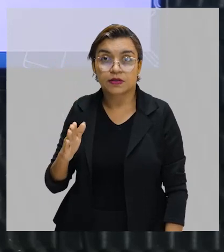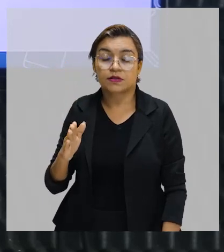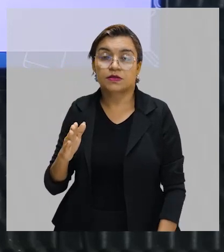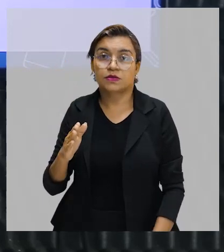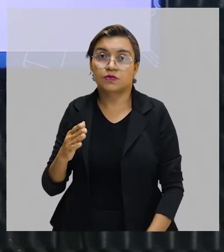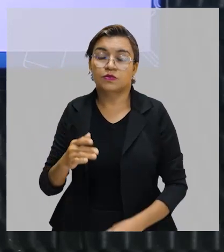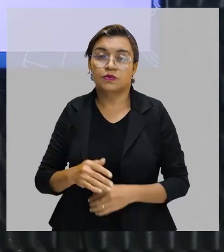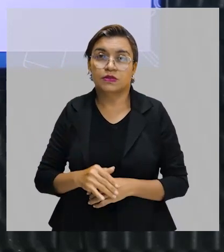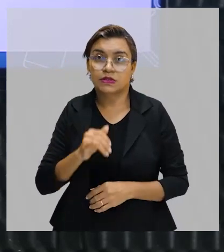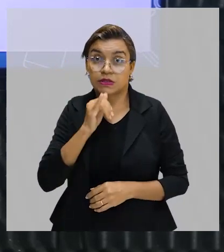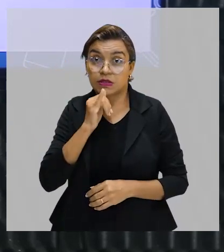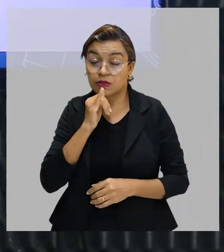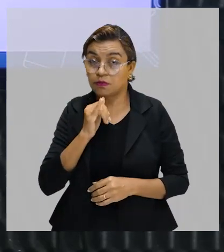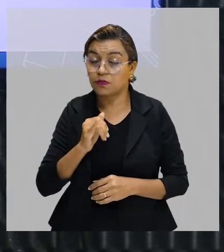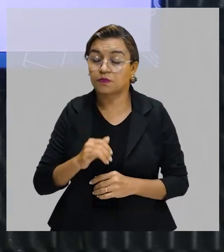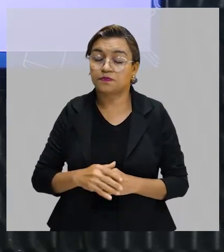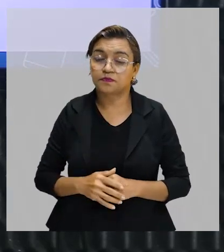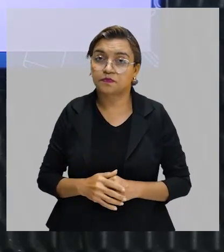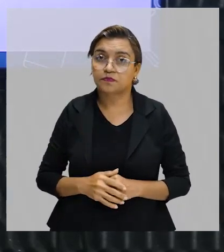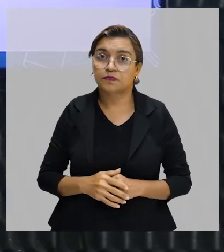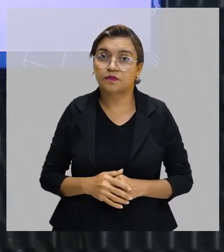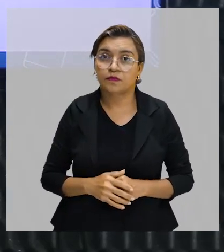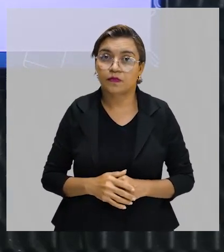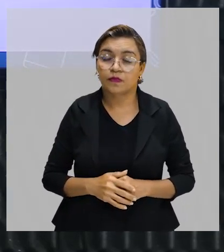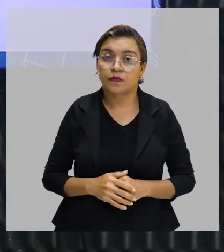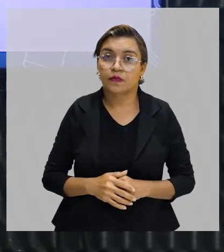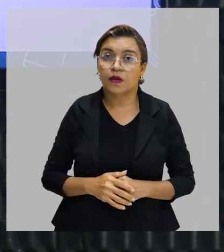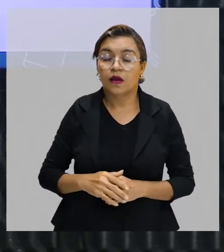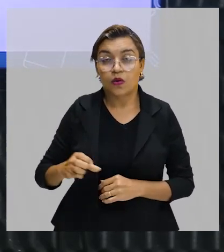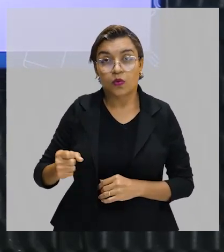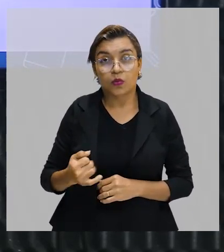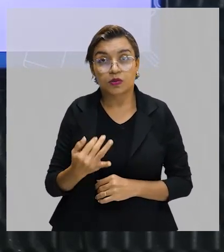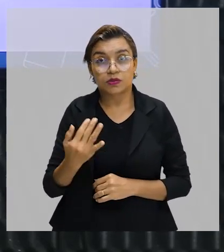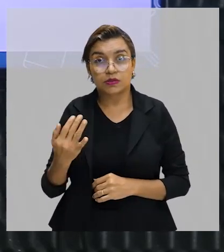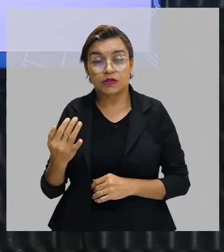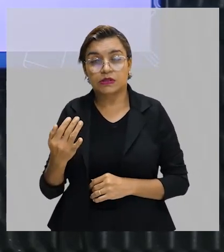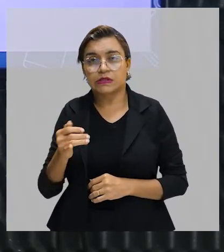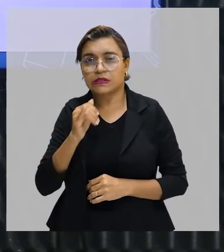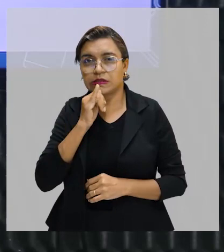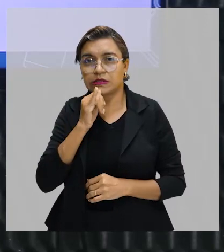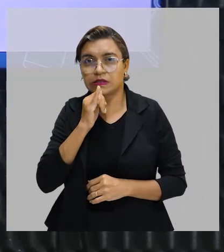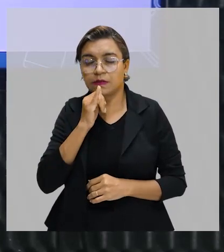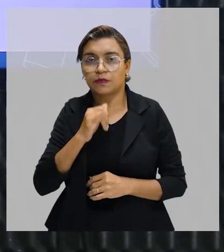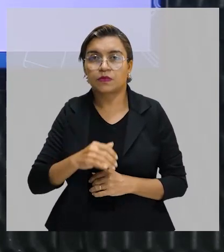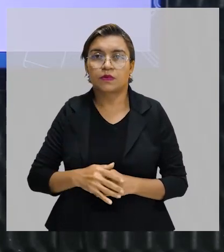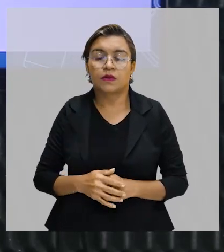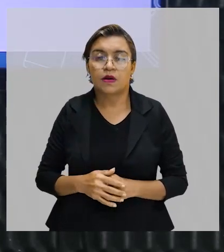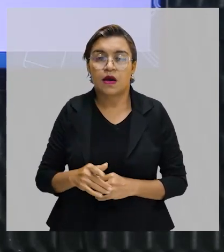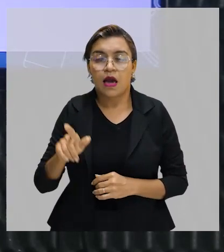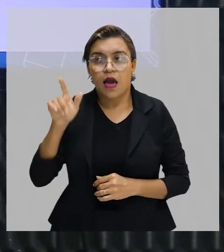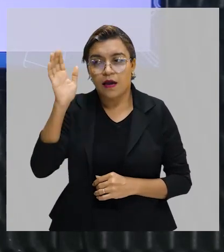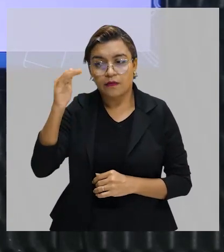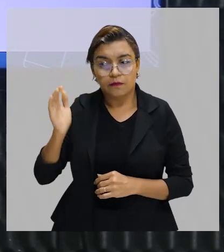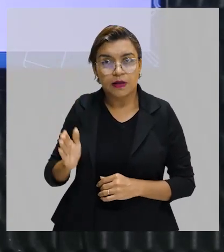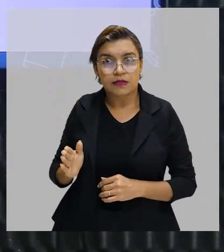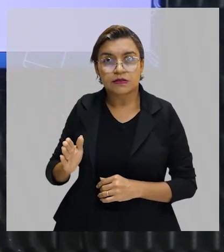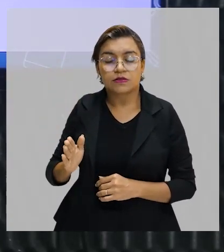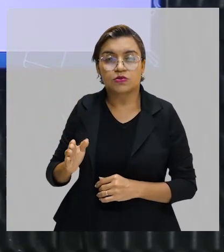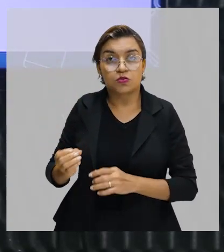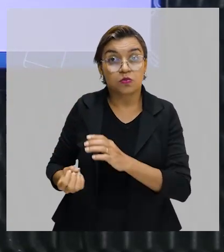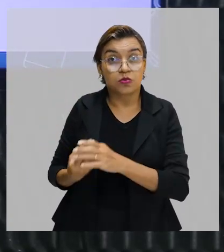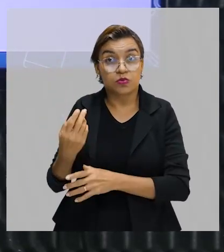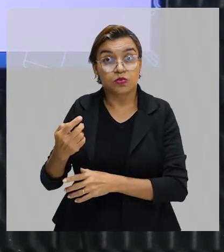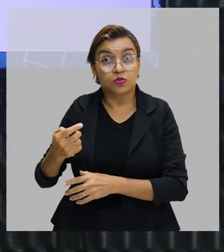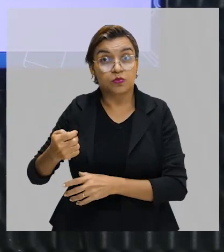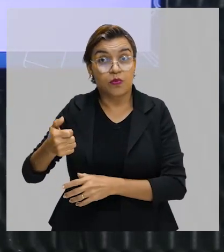produz, quer dizer, ele até que produz, mas é uma quantidade muito pouca, certo? Insignificante próximo das demais fontes.